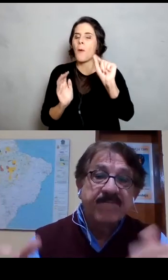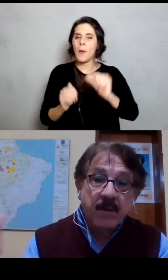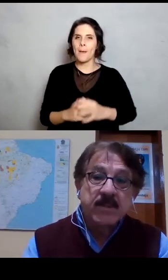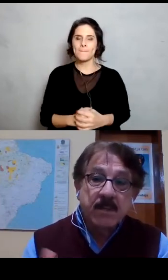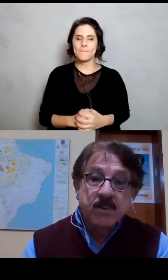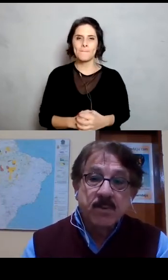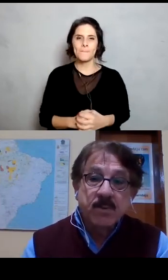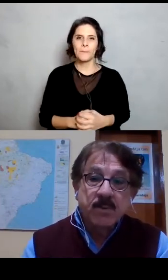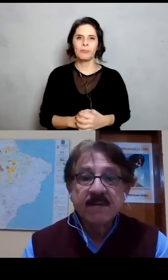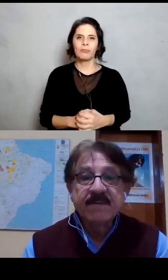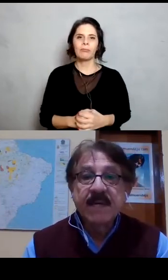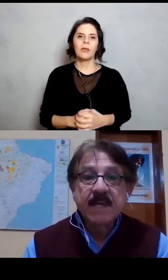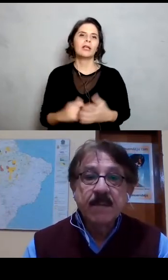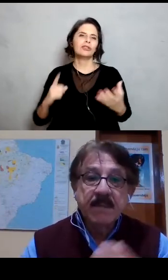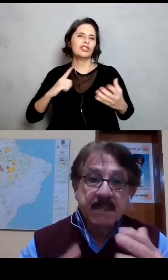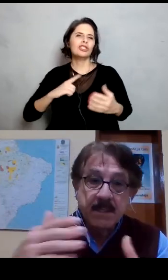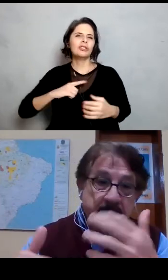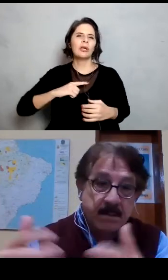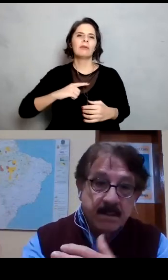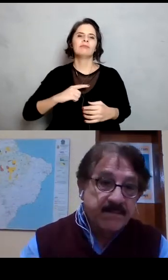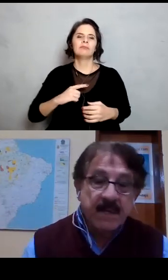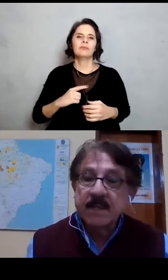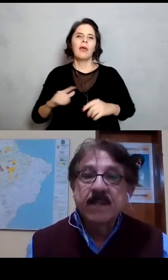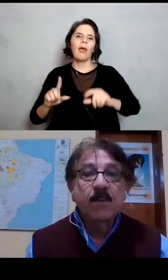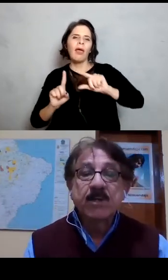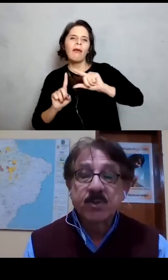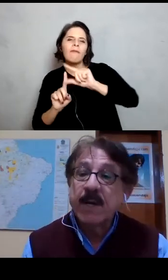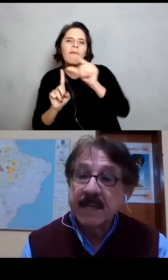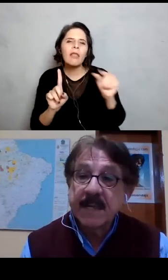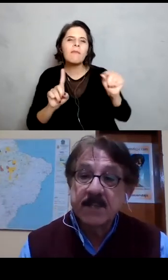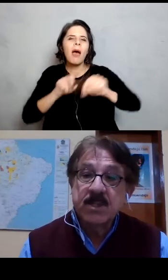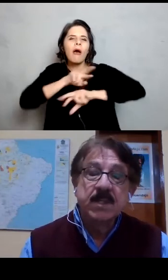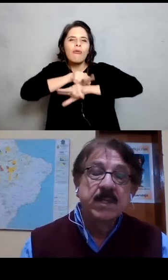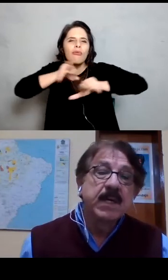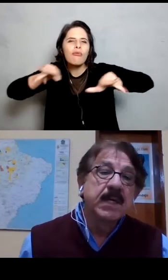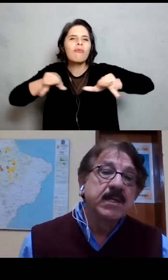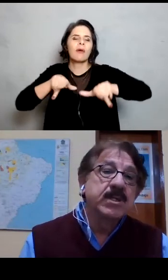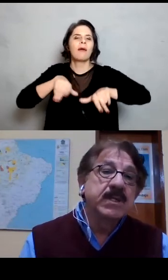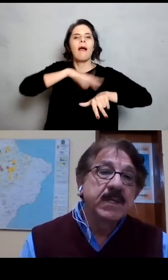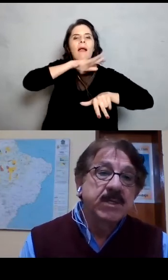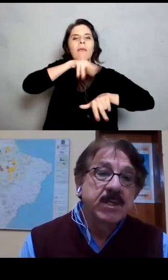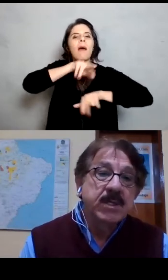uma fauna muito grande que havia aí, mas eles tinham uma história até de